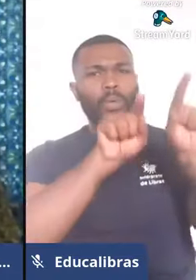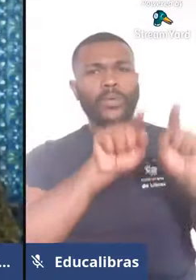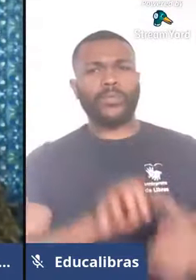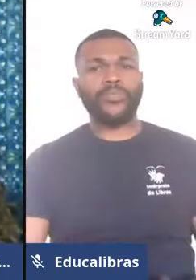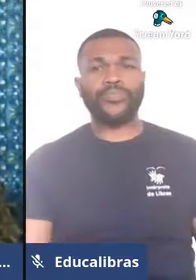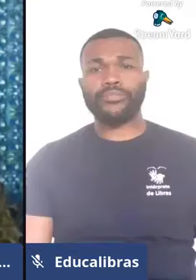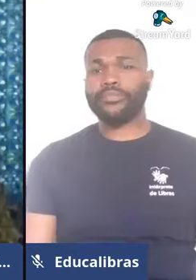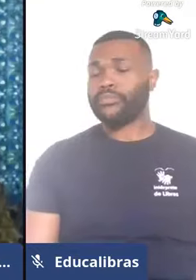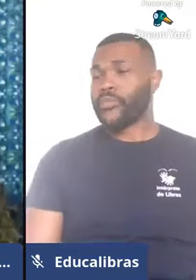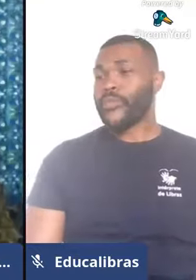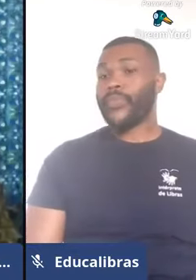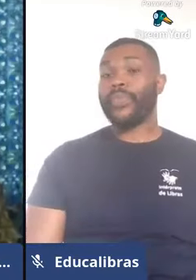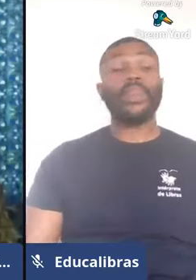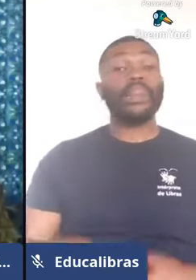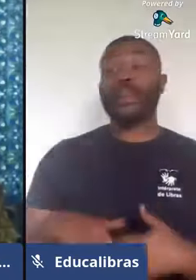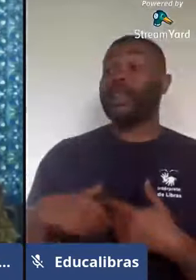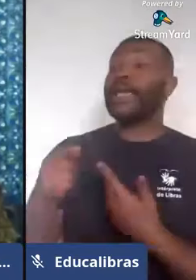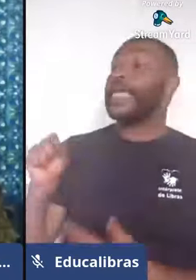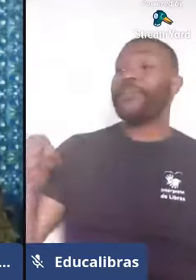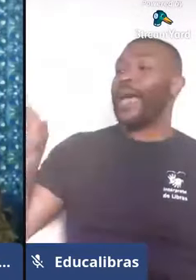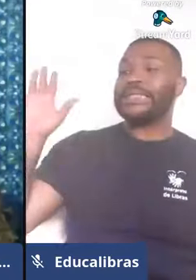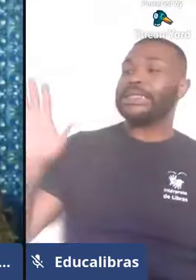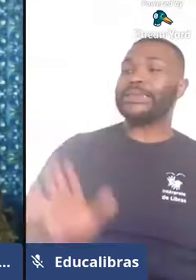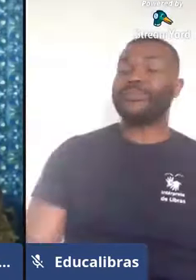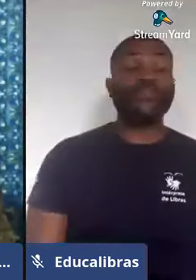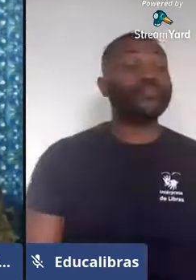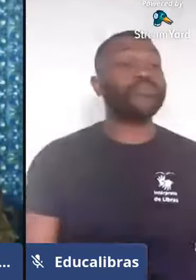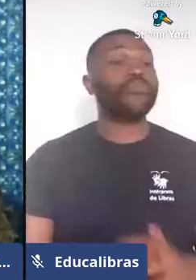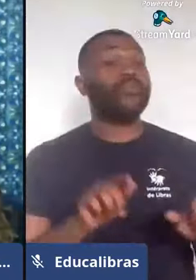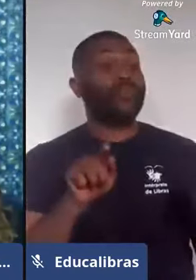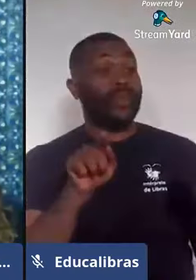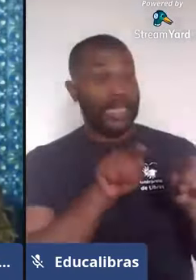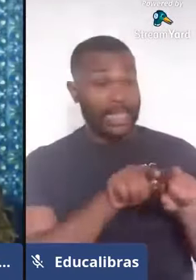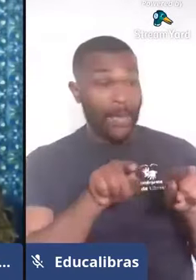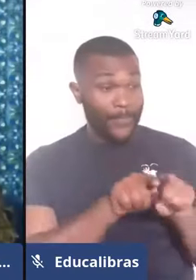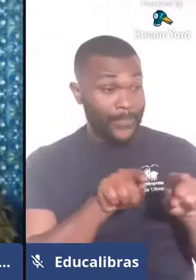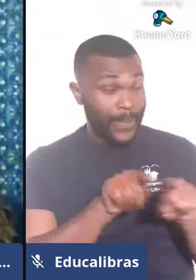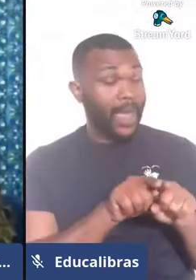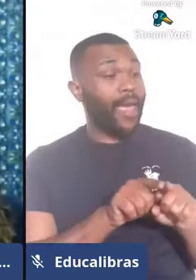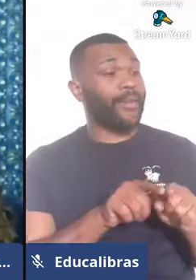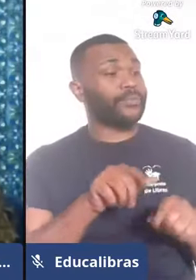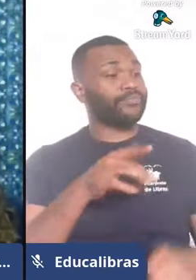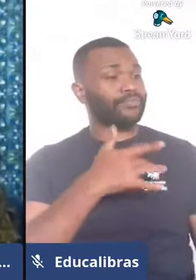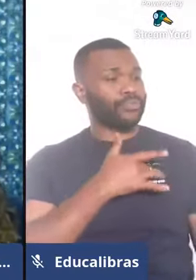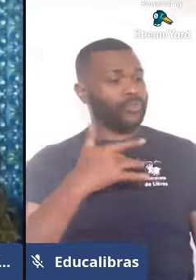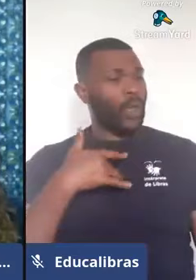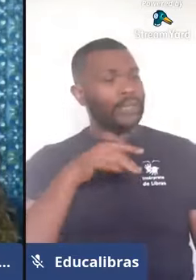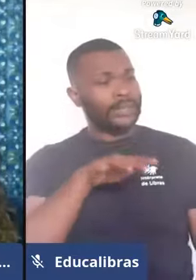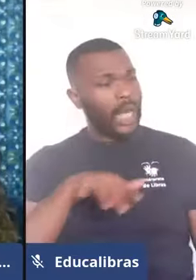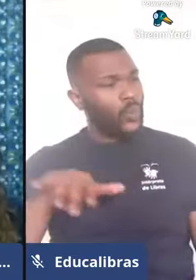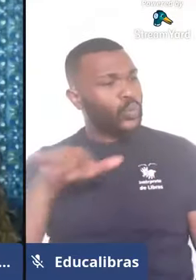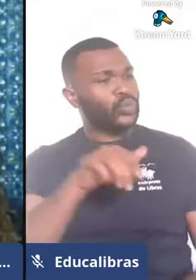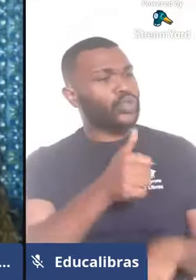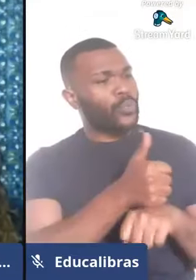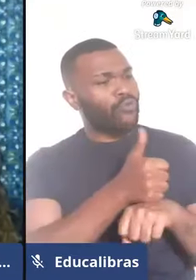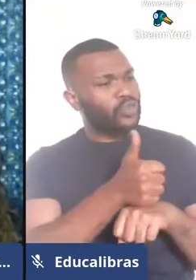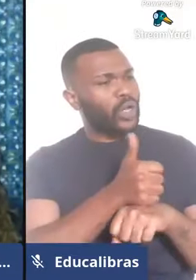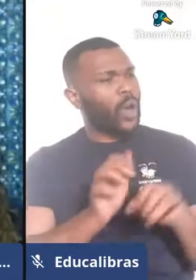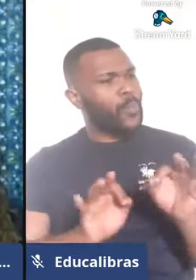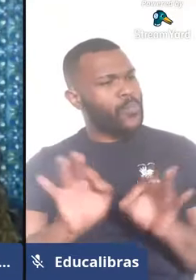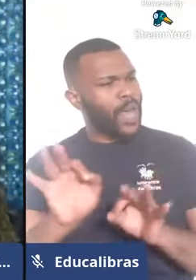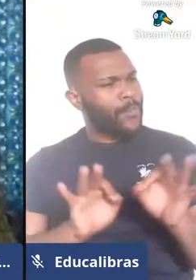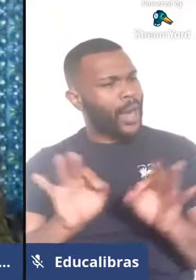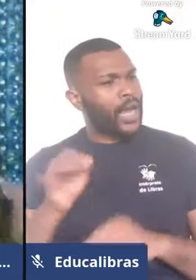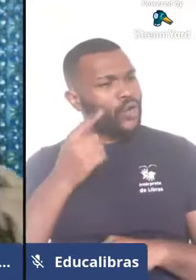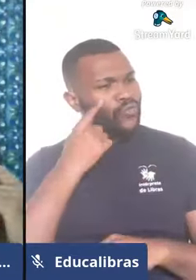mais? Eu acho que a coisa de equipar os equipamentos de saúde, preparar os profissionais também, eu vi muito isso também na tua